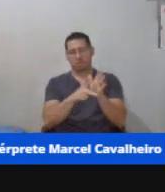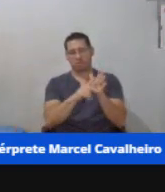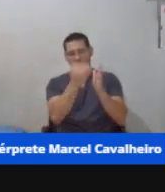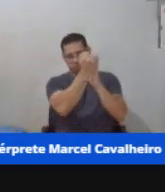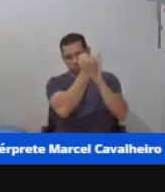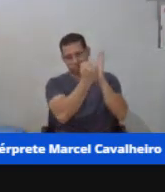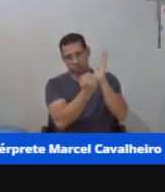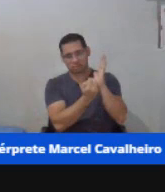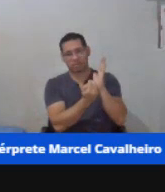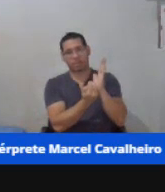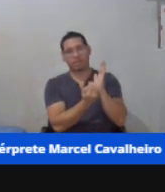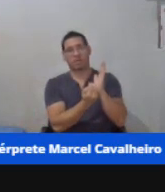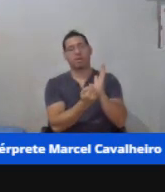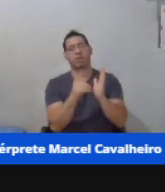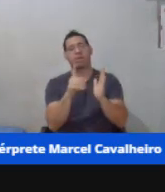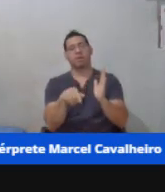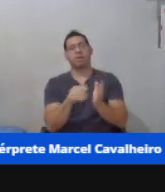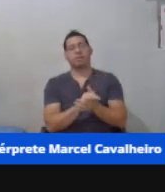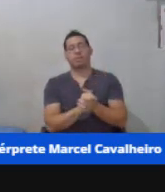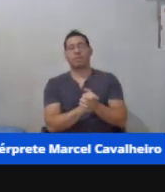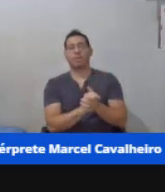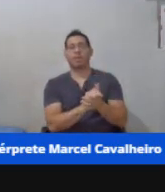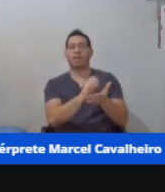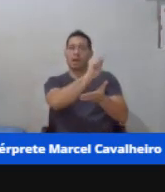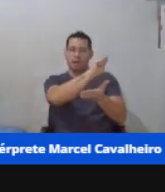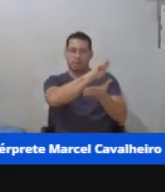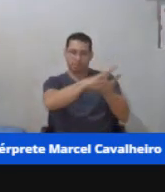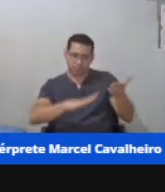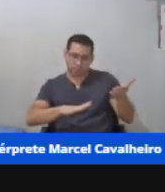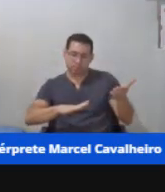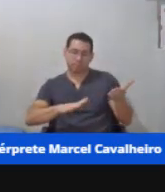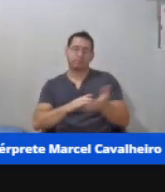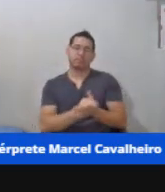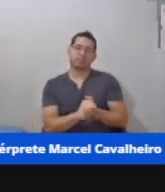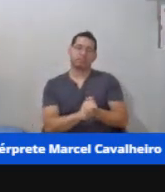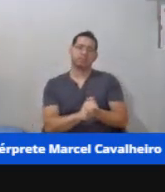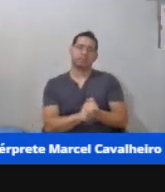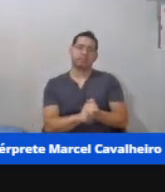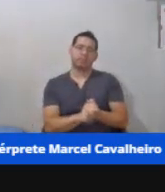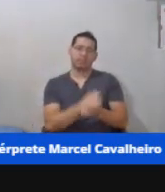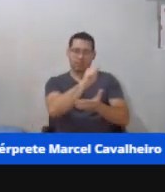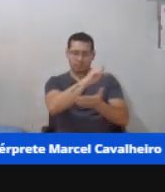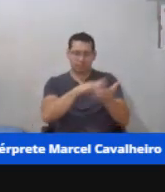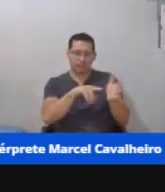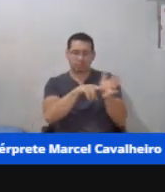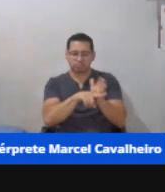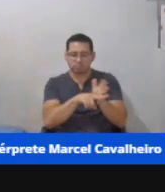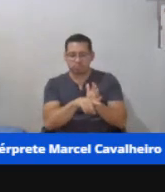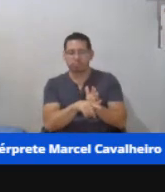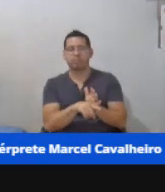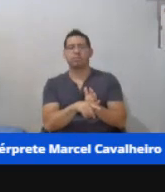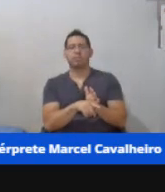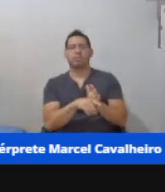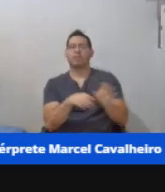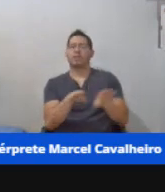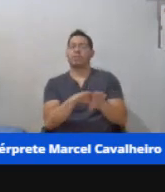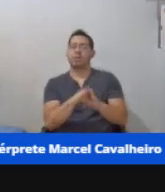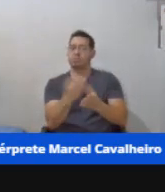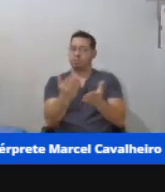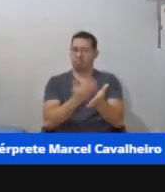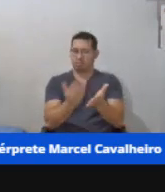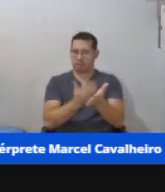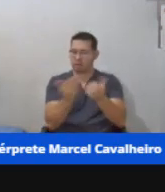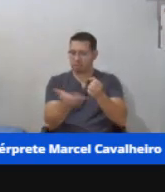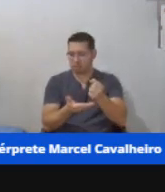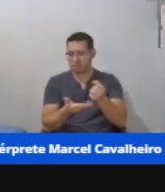assuntos, das atividades diagnósticas e os cadernos base de atividades.